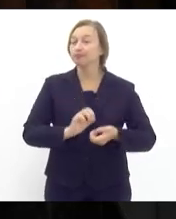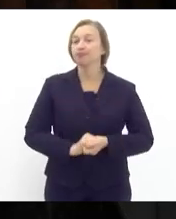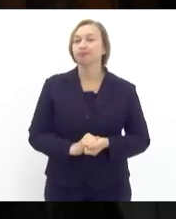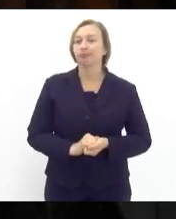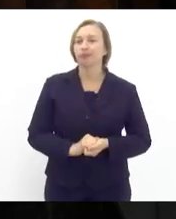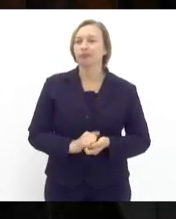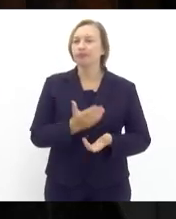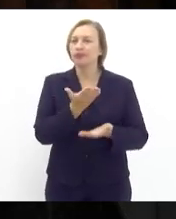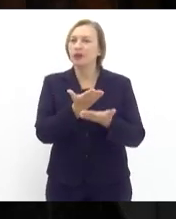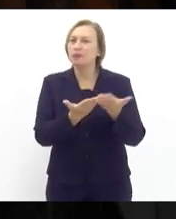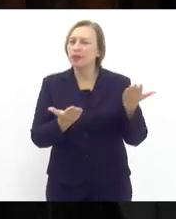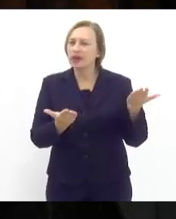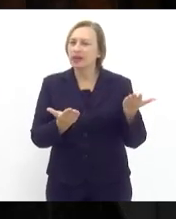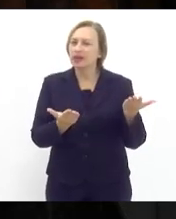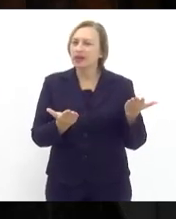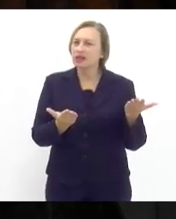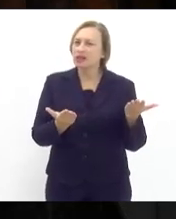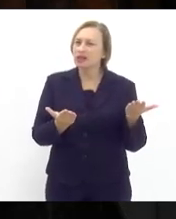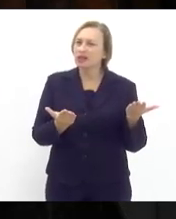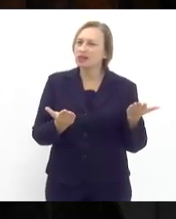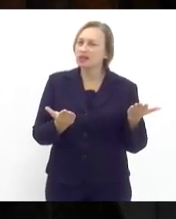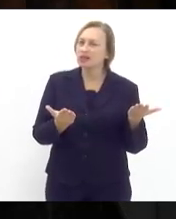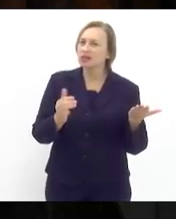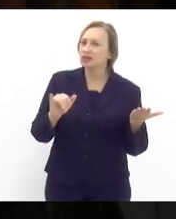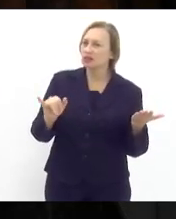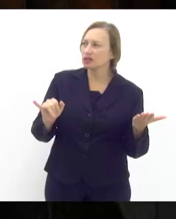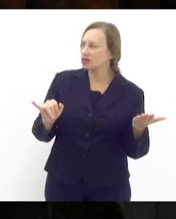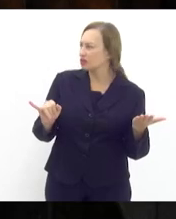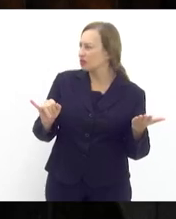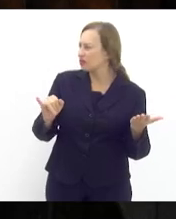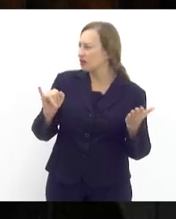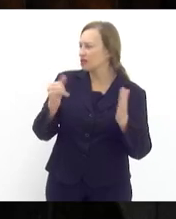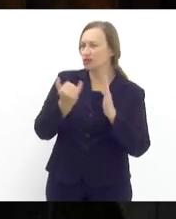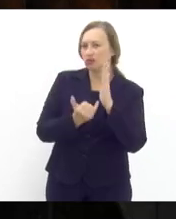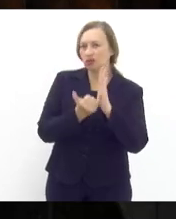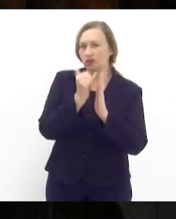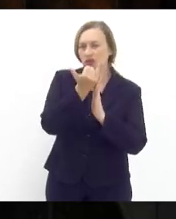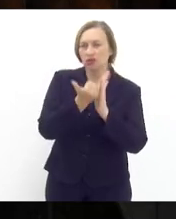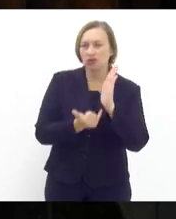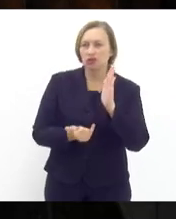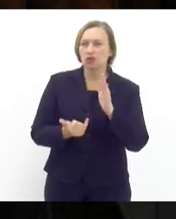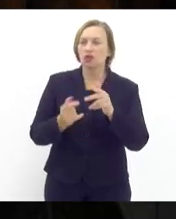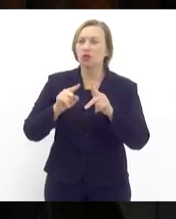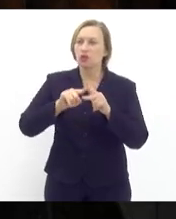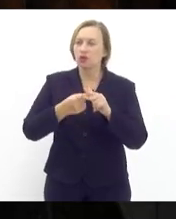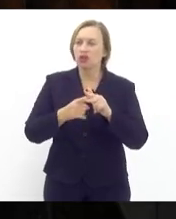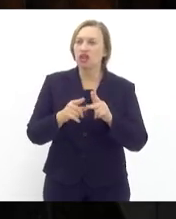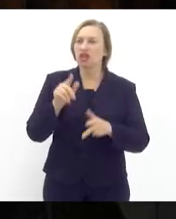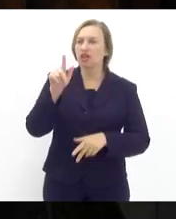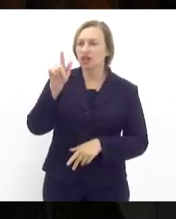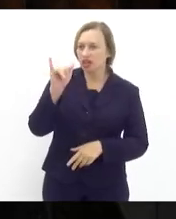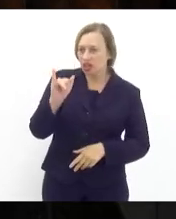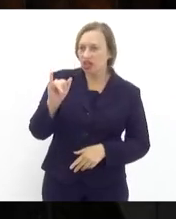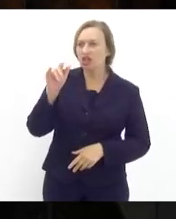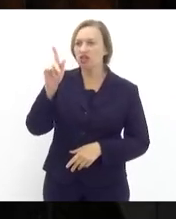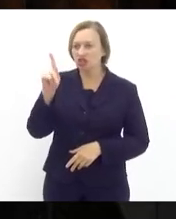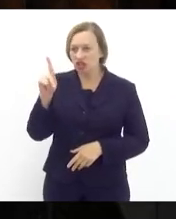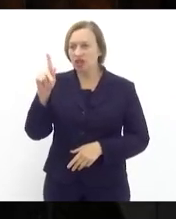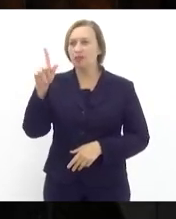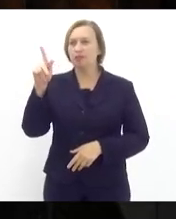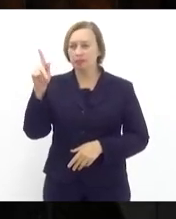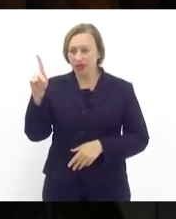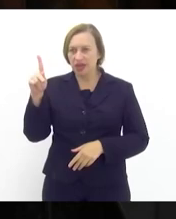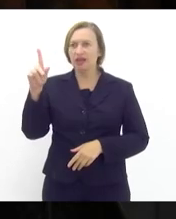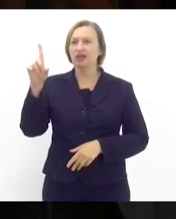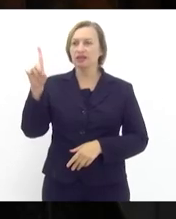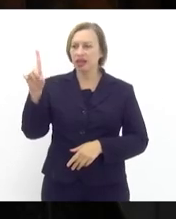as perdas inflacionárias seriam corrigidas pelo igpdi e o